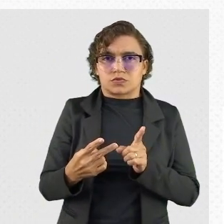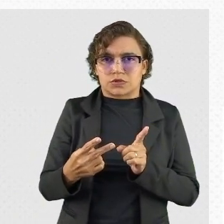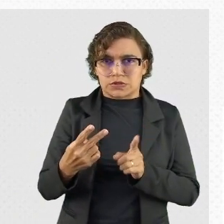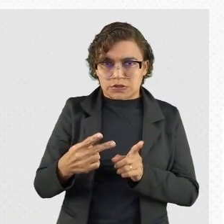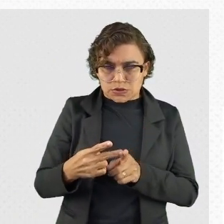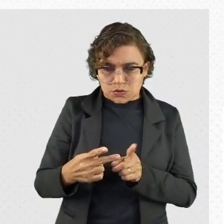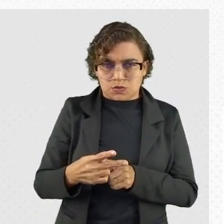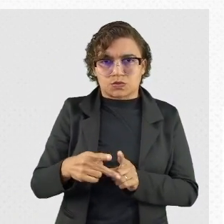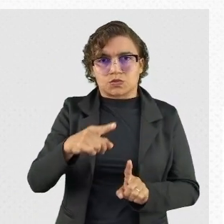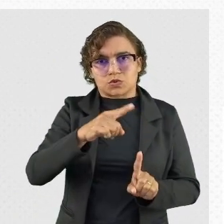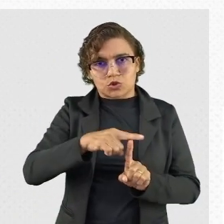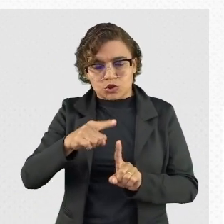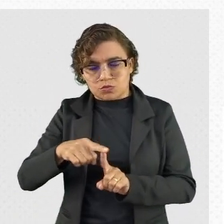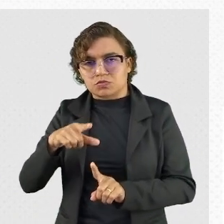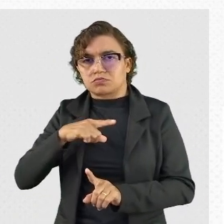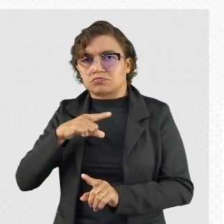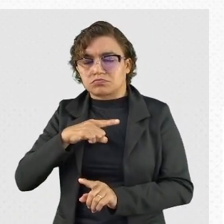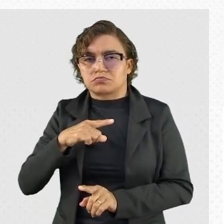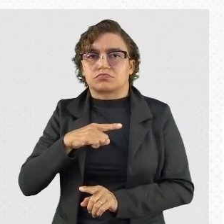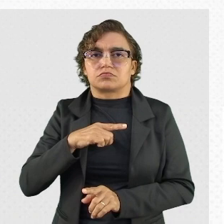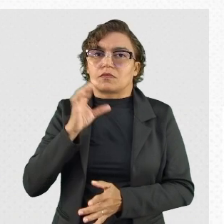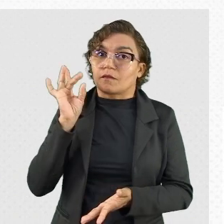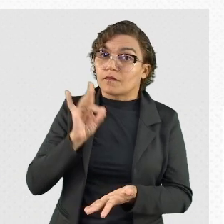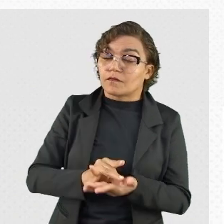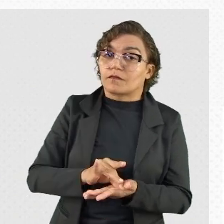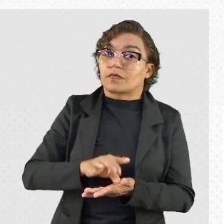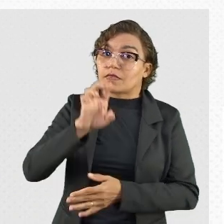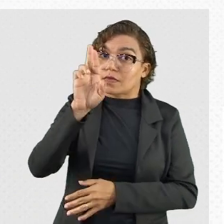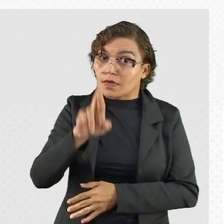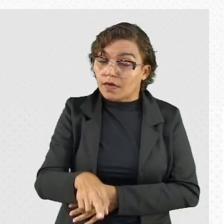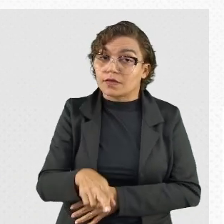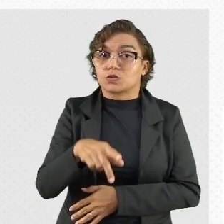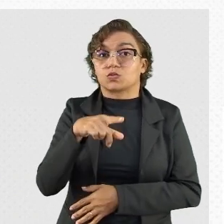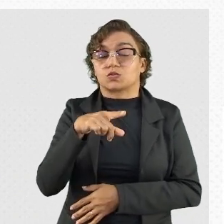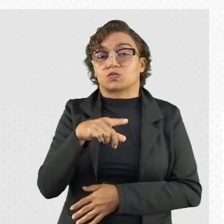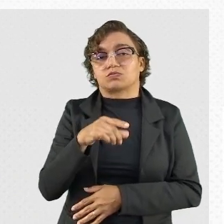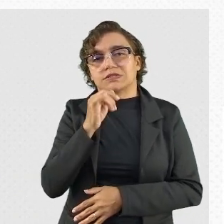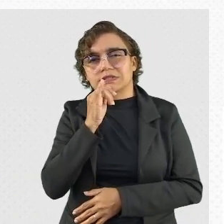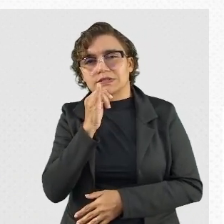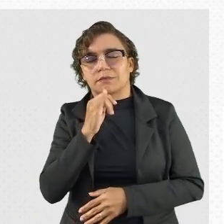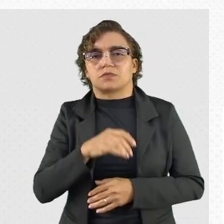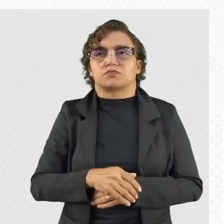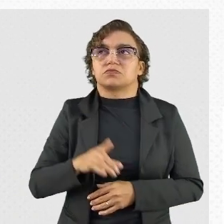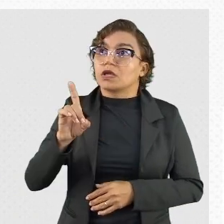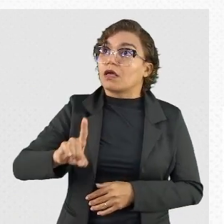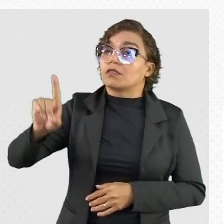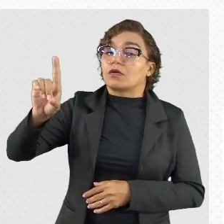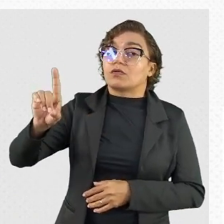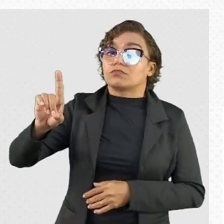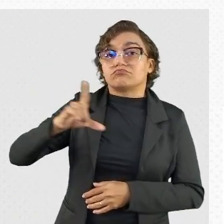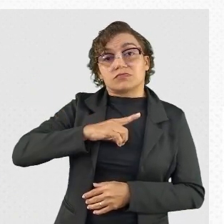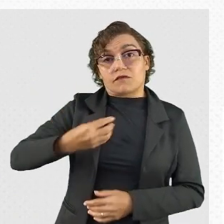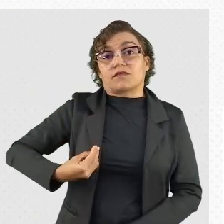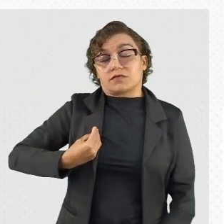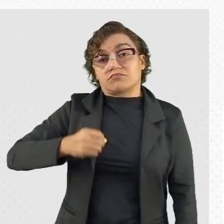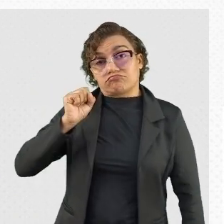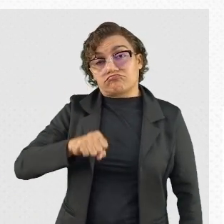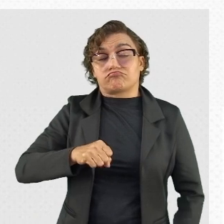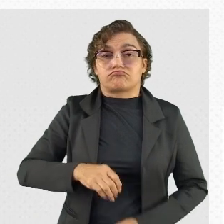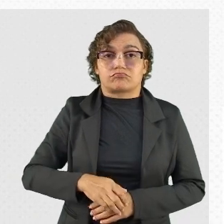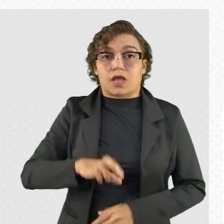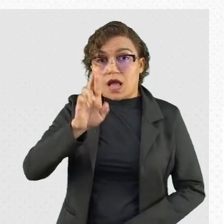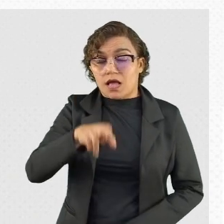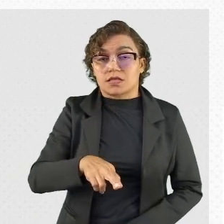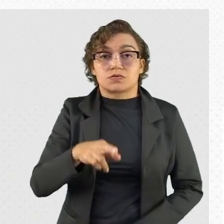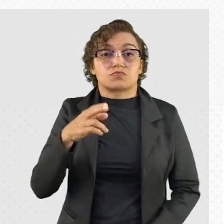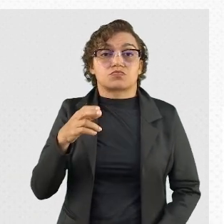é composta de verdades que a razão pode atingir. Por exemplo, que Deus existe. Só com a razão a gente consegue,